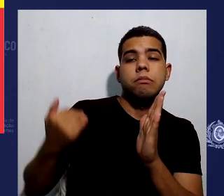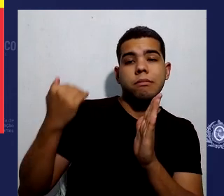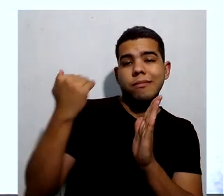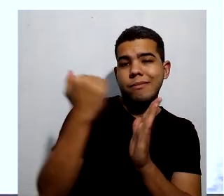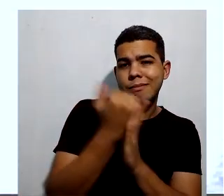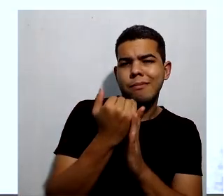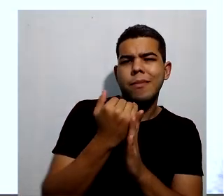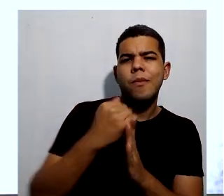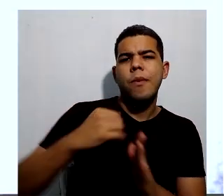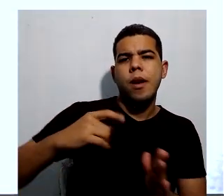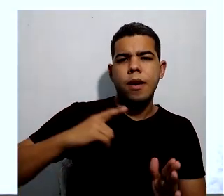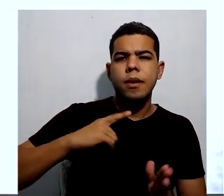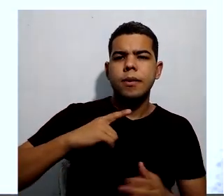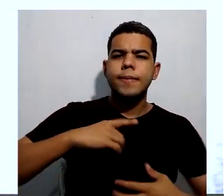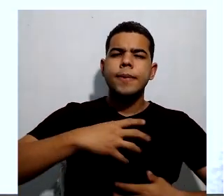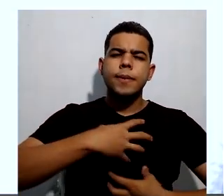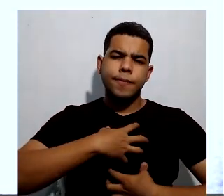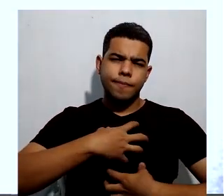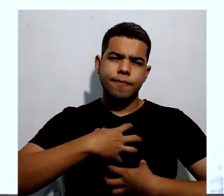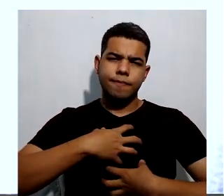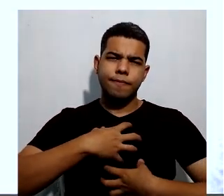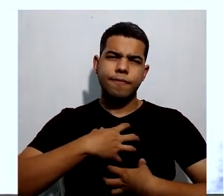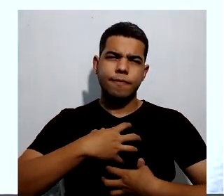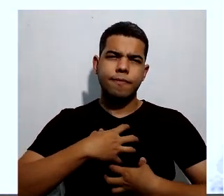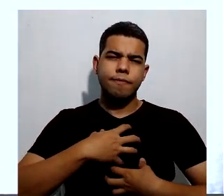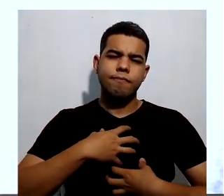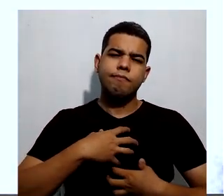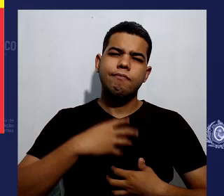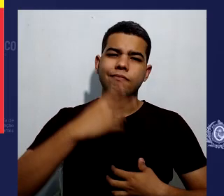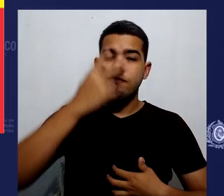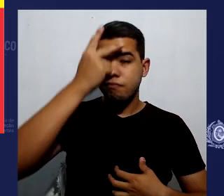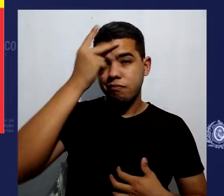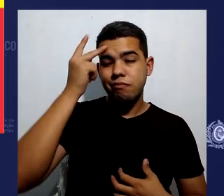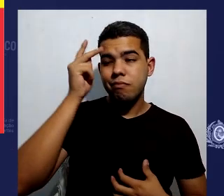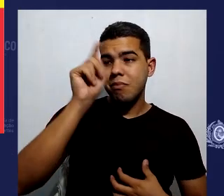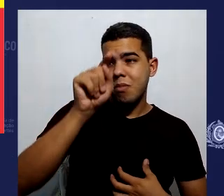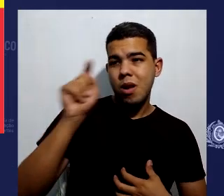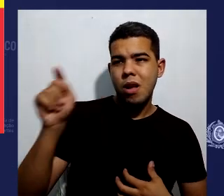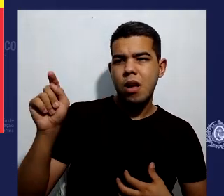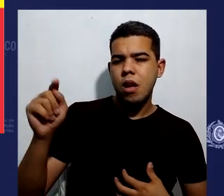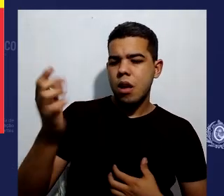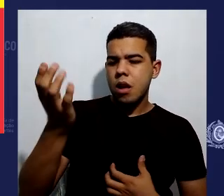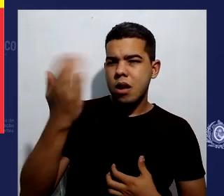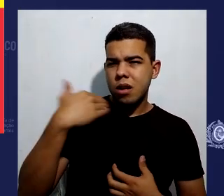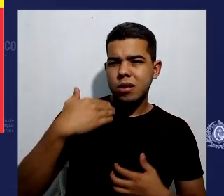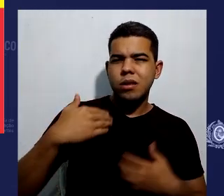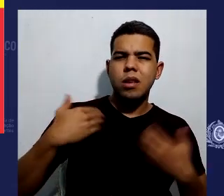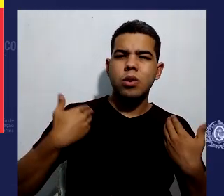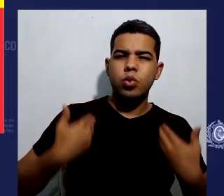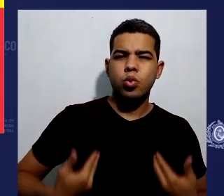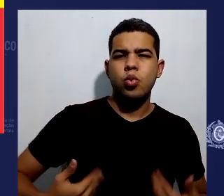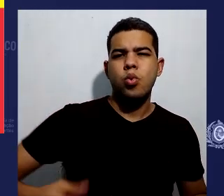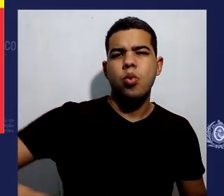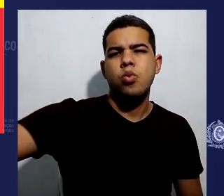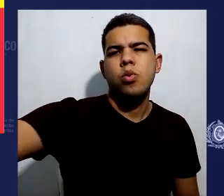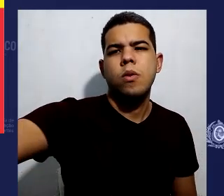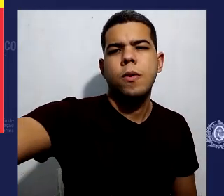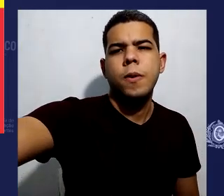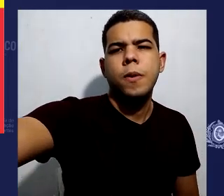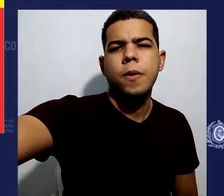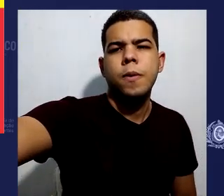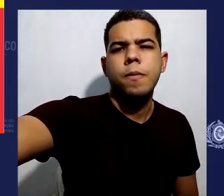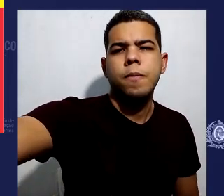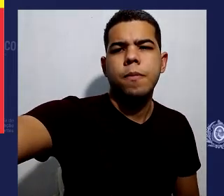sintomas que vai estar dentro do seu organismo. Então, falando ainda sobre os malefícios da